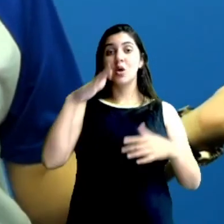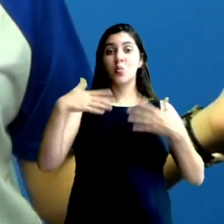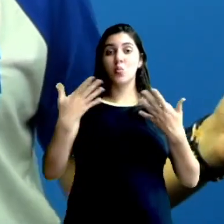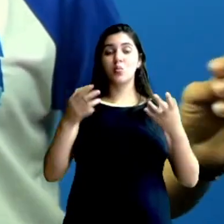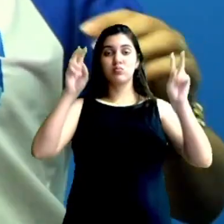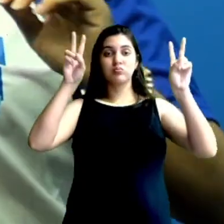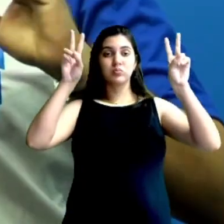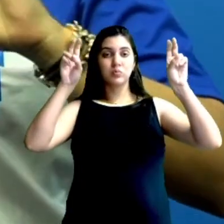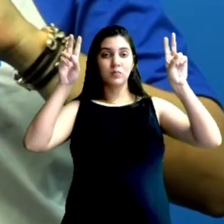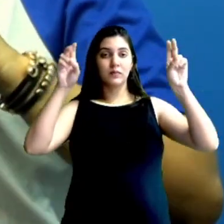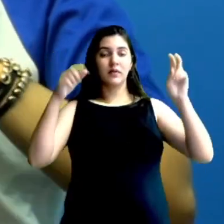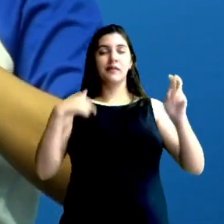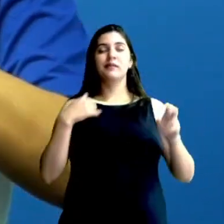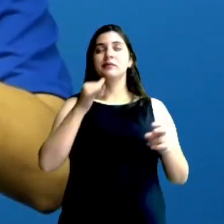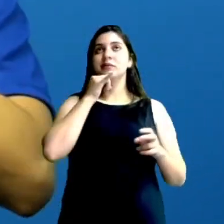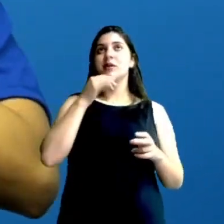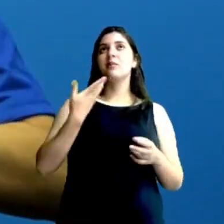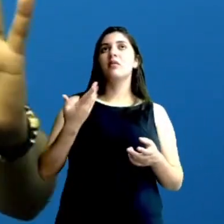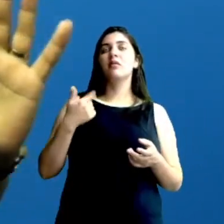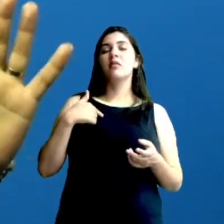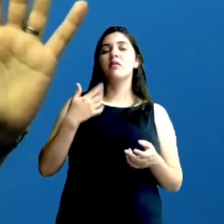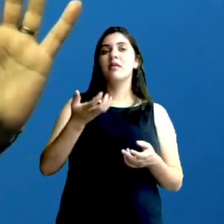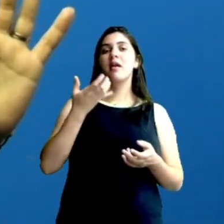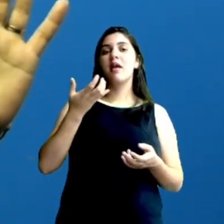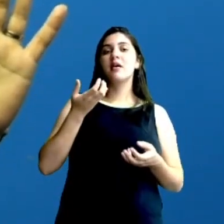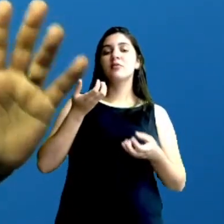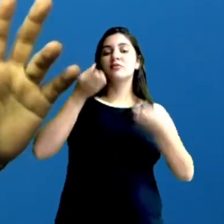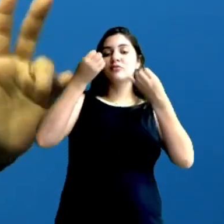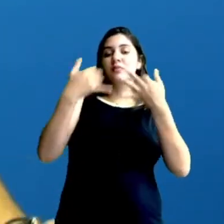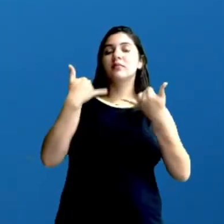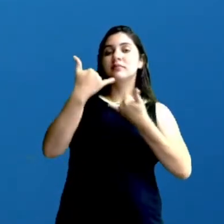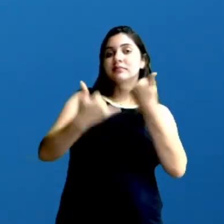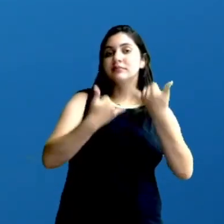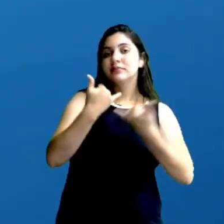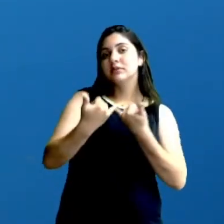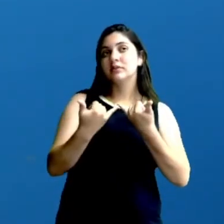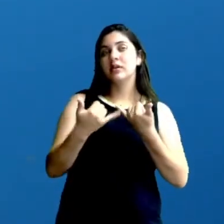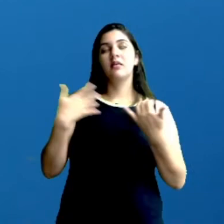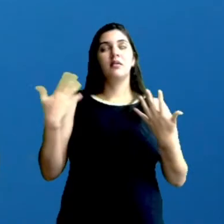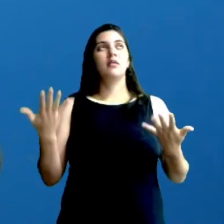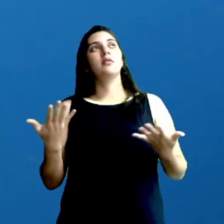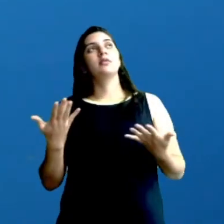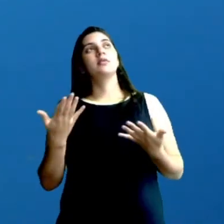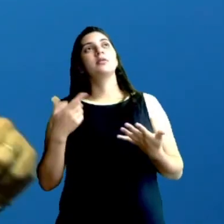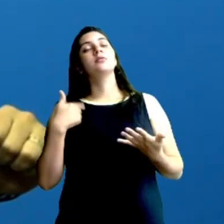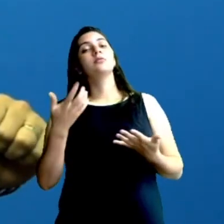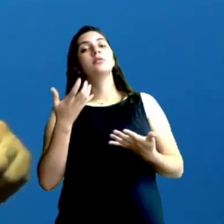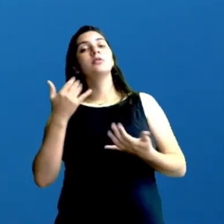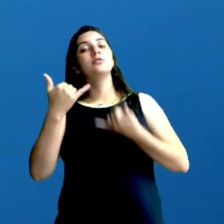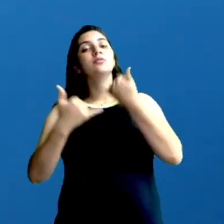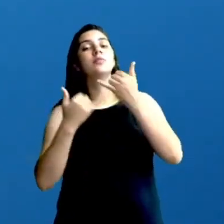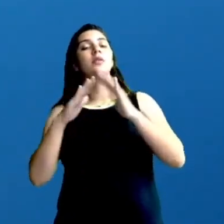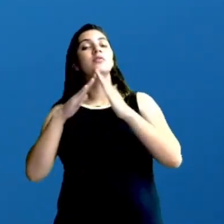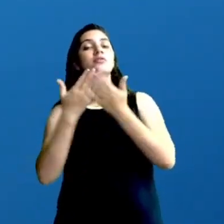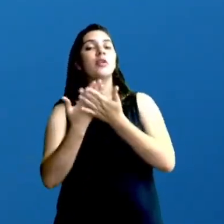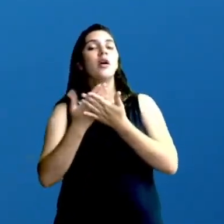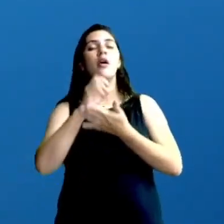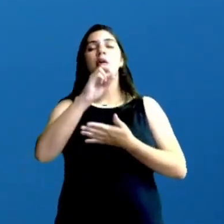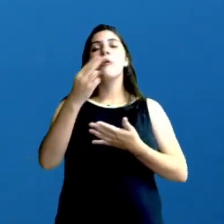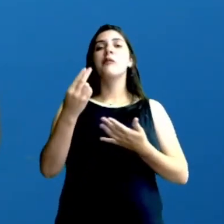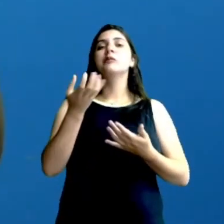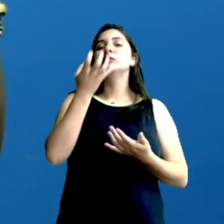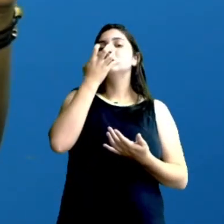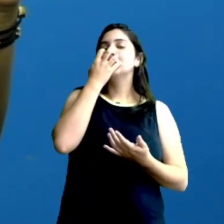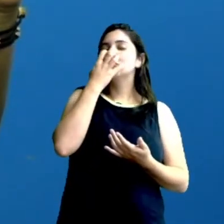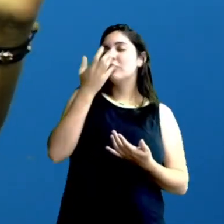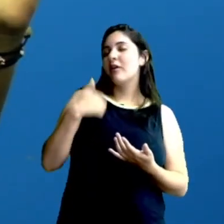Qual é o tema aí eu quero falar sobre brincadeiras à eu quero falar sobre a escola eu quero falar sobre